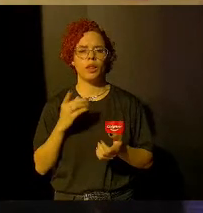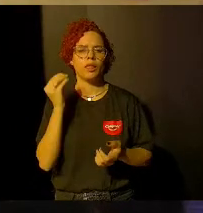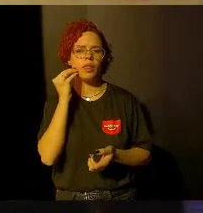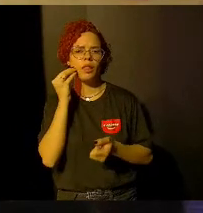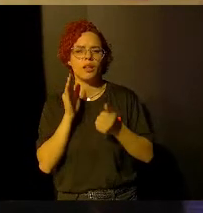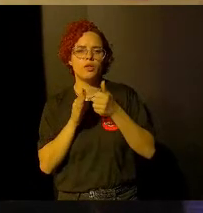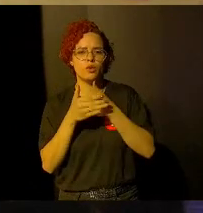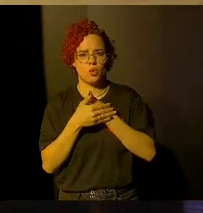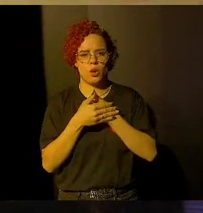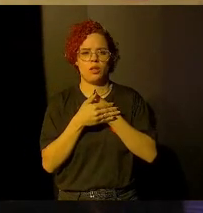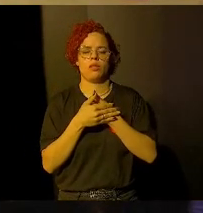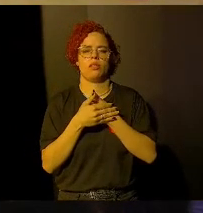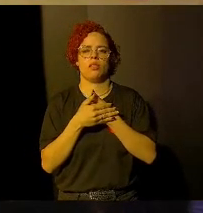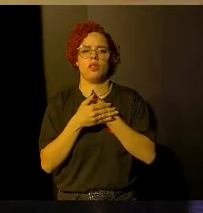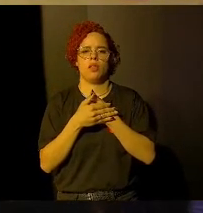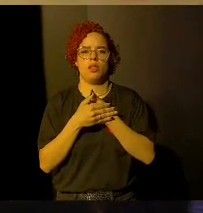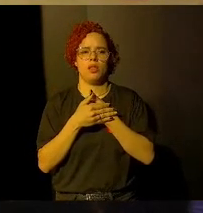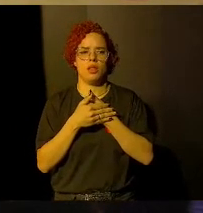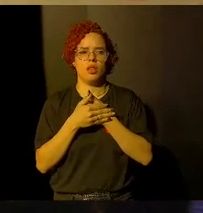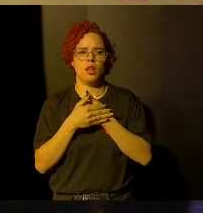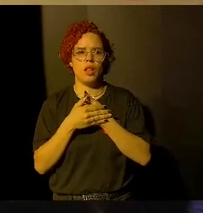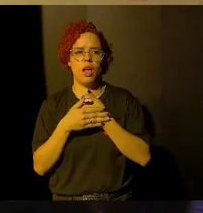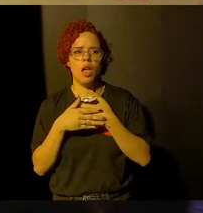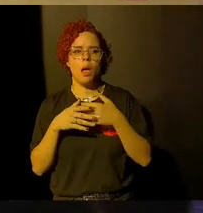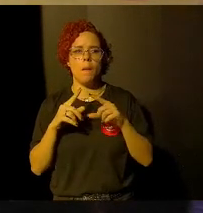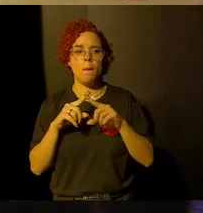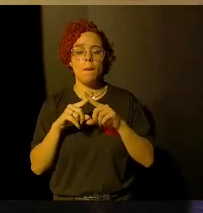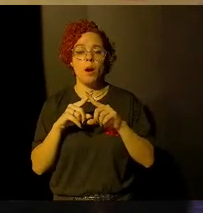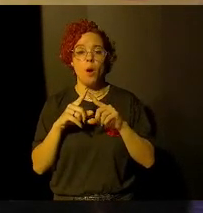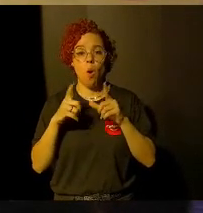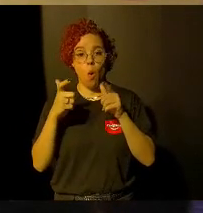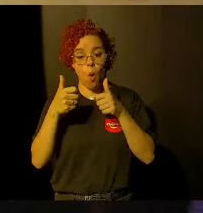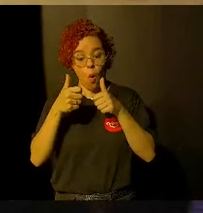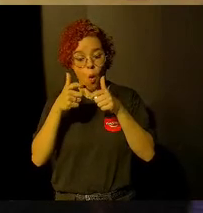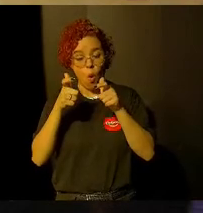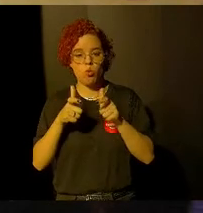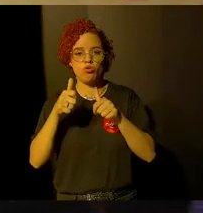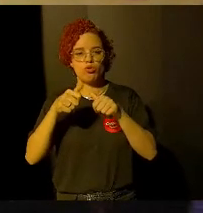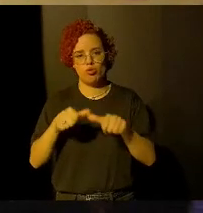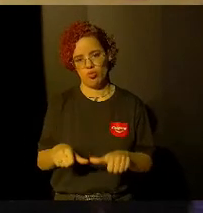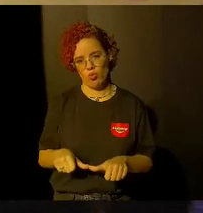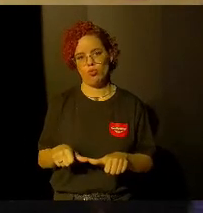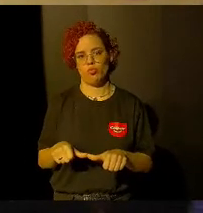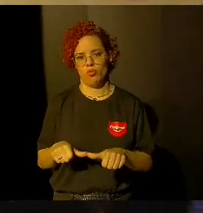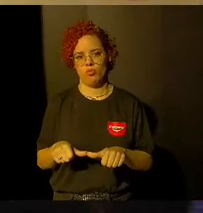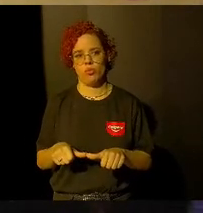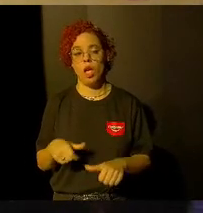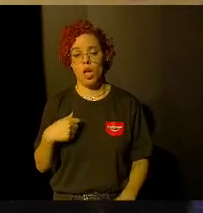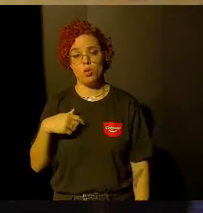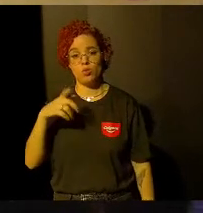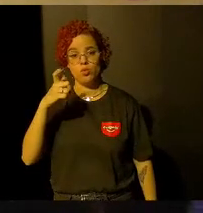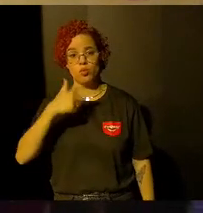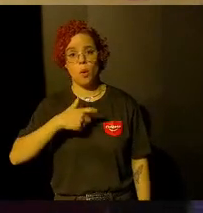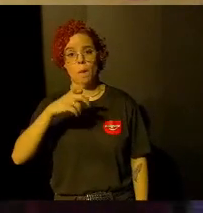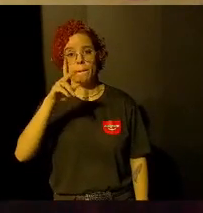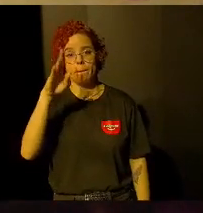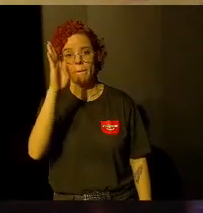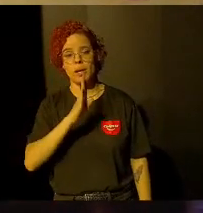questão mas de onde é que és e hoje em dia eu respondo eu sou de onde estou Ah você é brasileiro